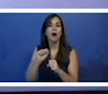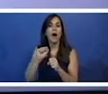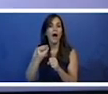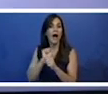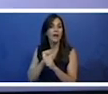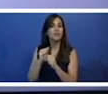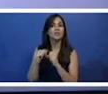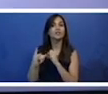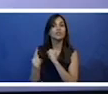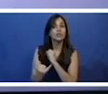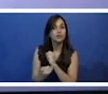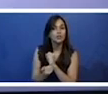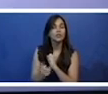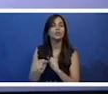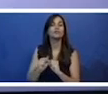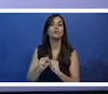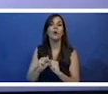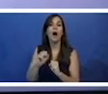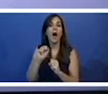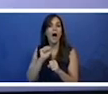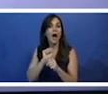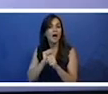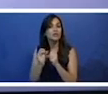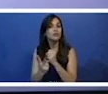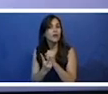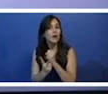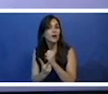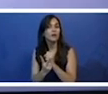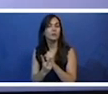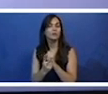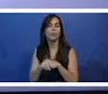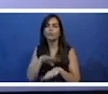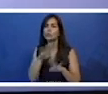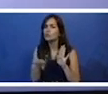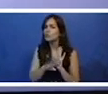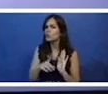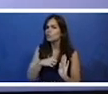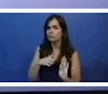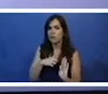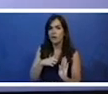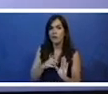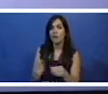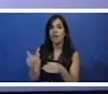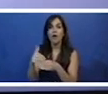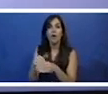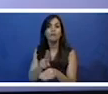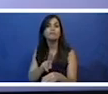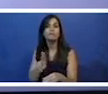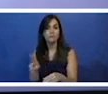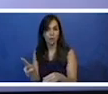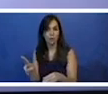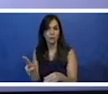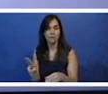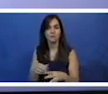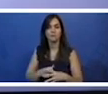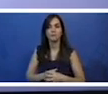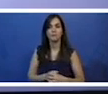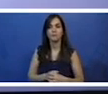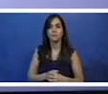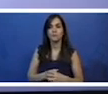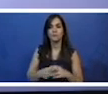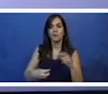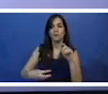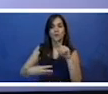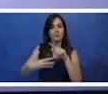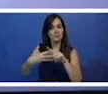nós tiramos, que não é verbo, consideramos nome. Então, entram essas três classes gramaticais.